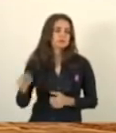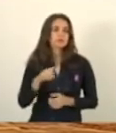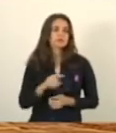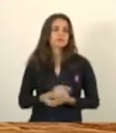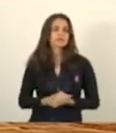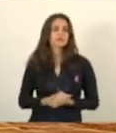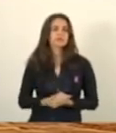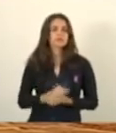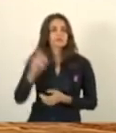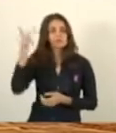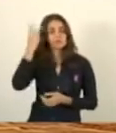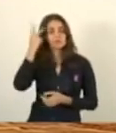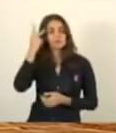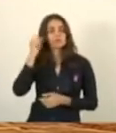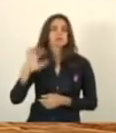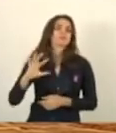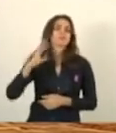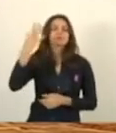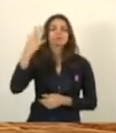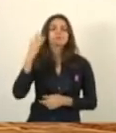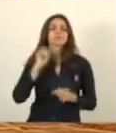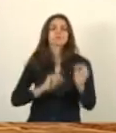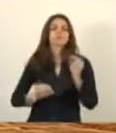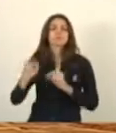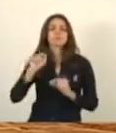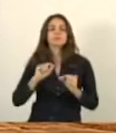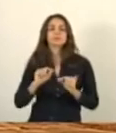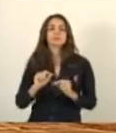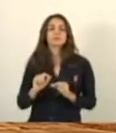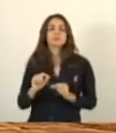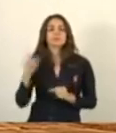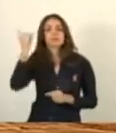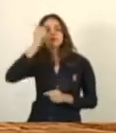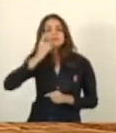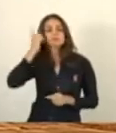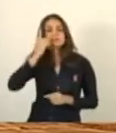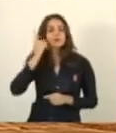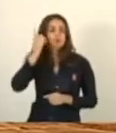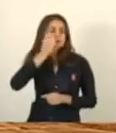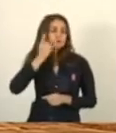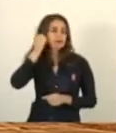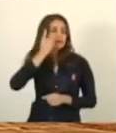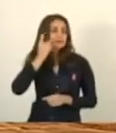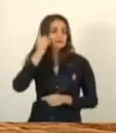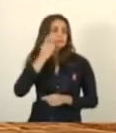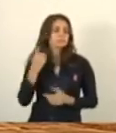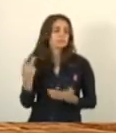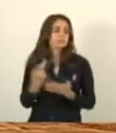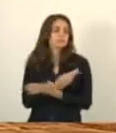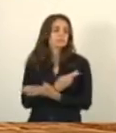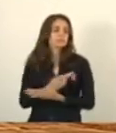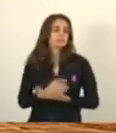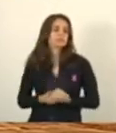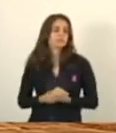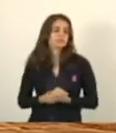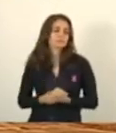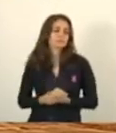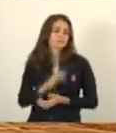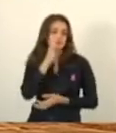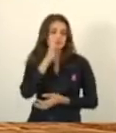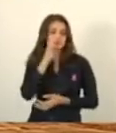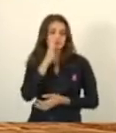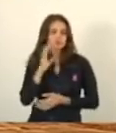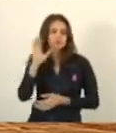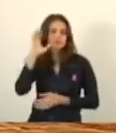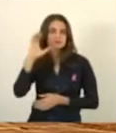Paulo, onde teve lá um deputado erroneamente, descaradamente, criticando a Igreja